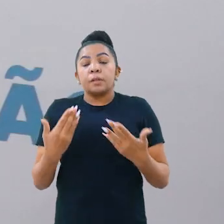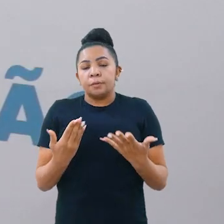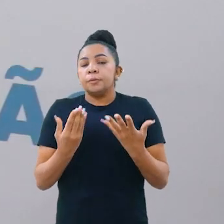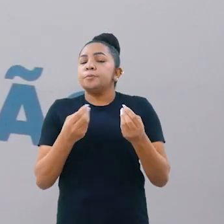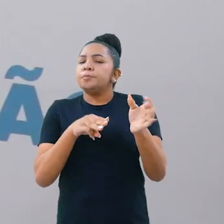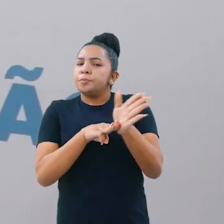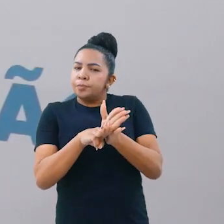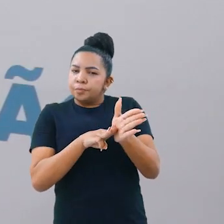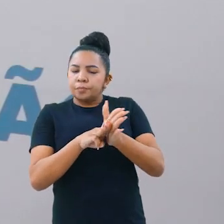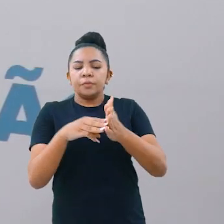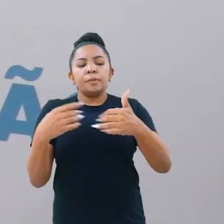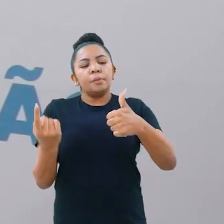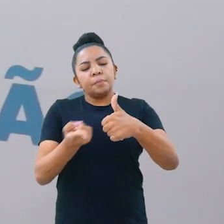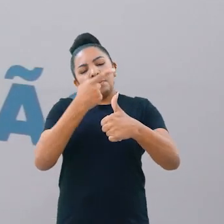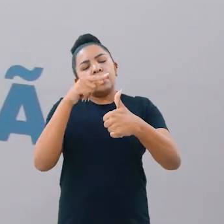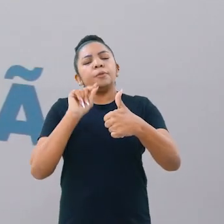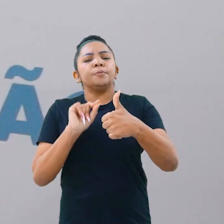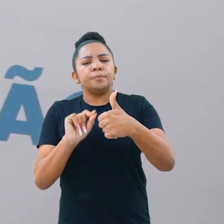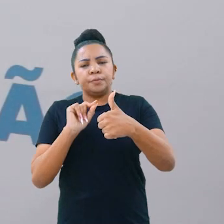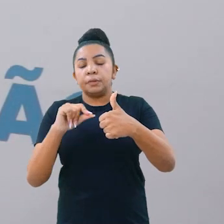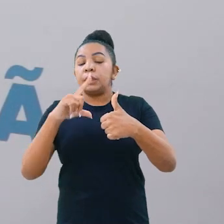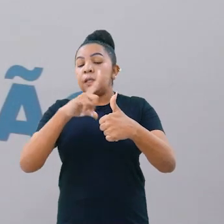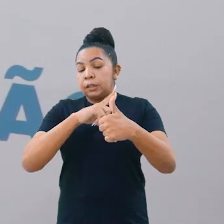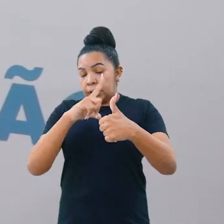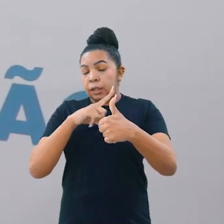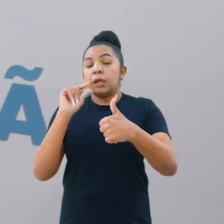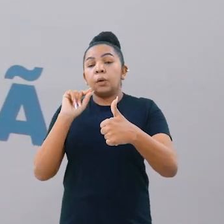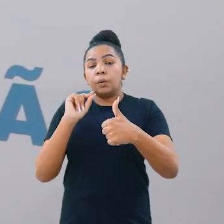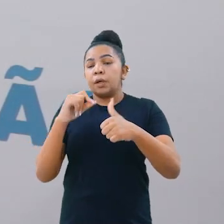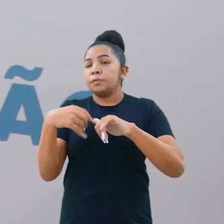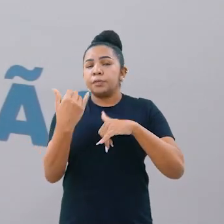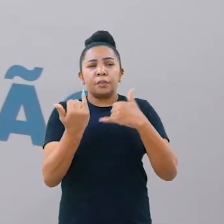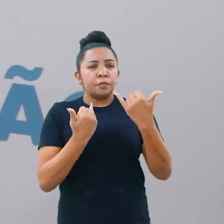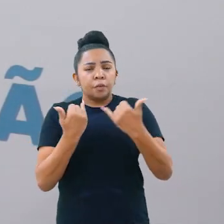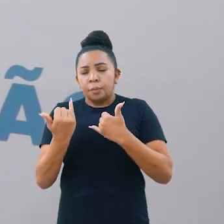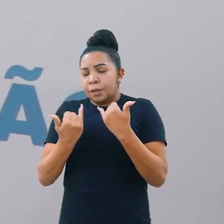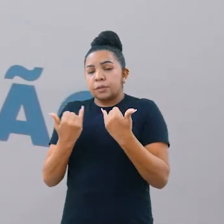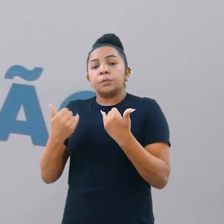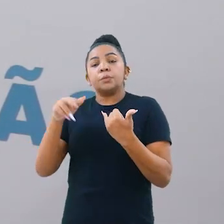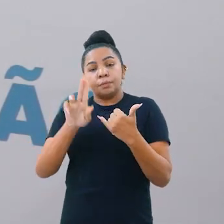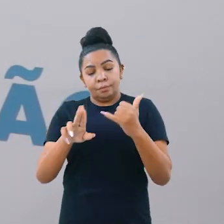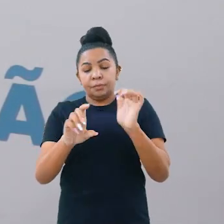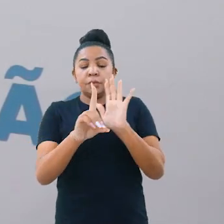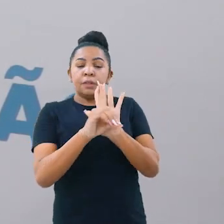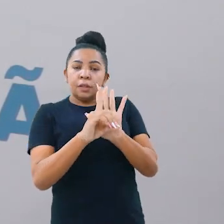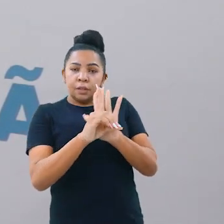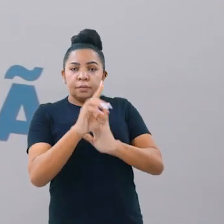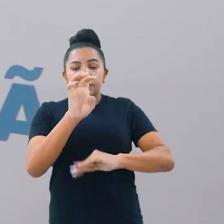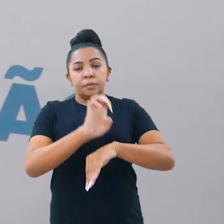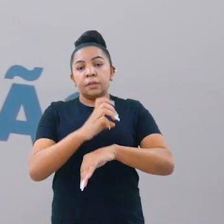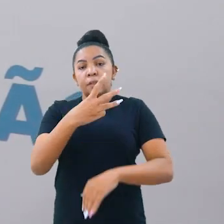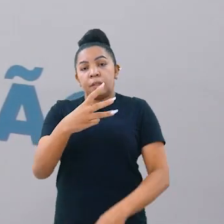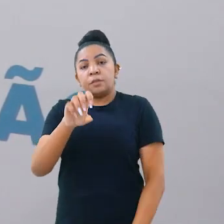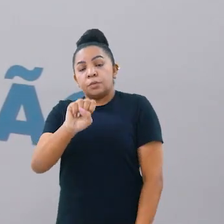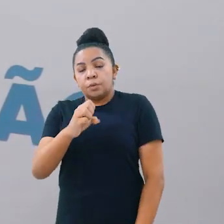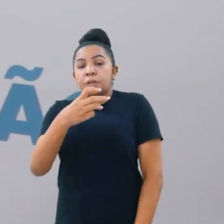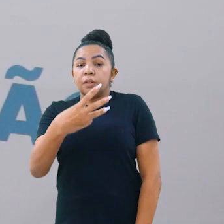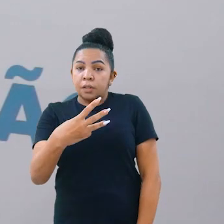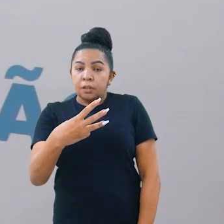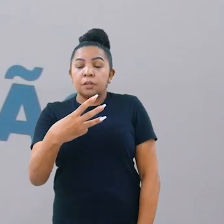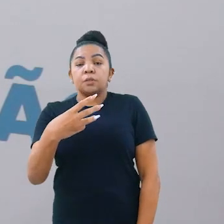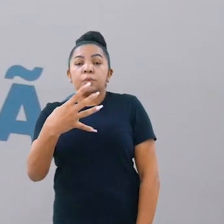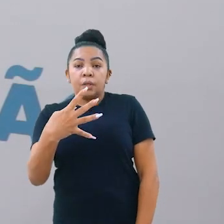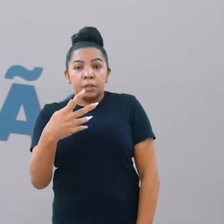A forma, né, primeira, né, de ter acesso às informações é por meio do decreto estadual número